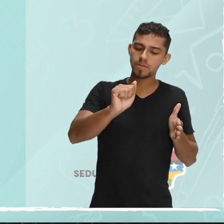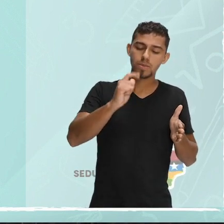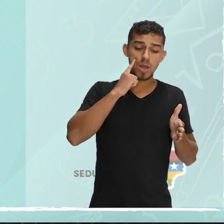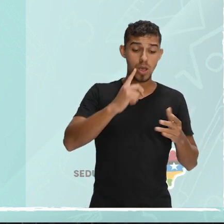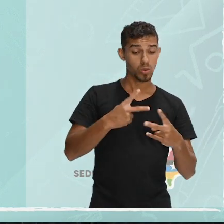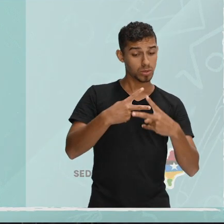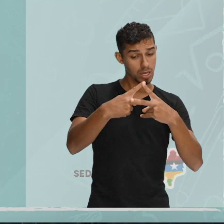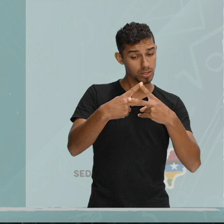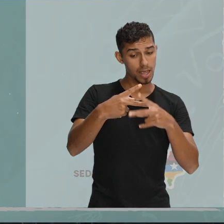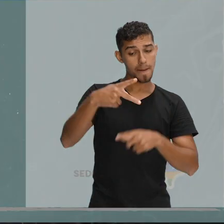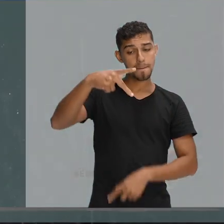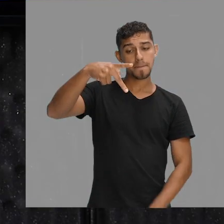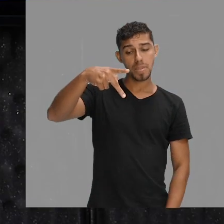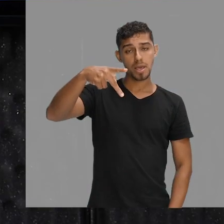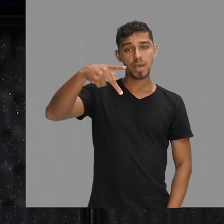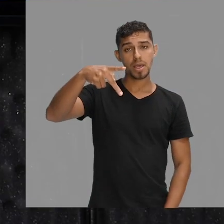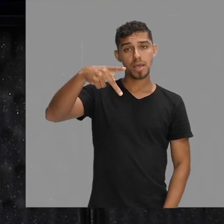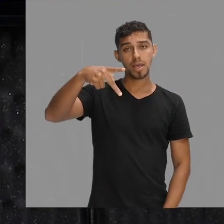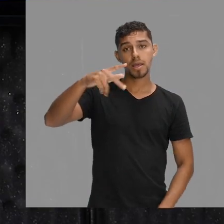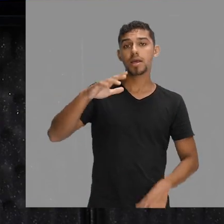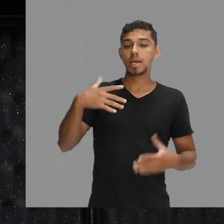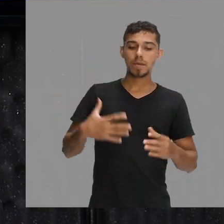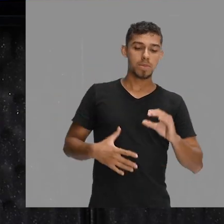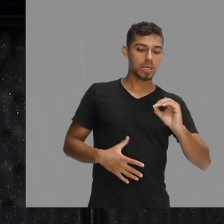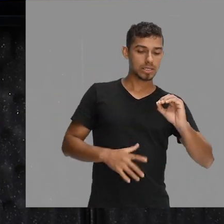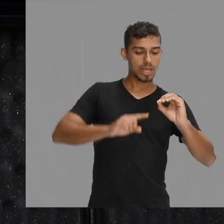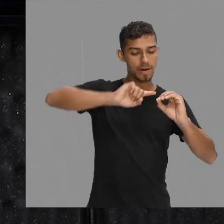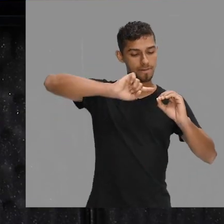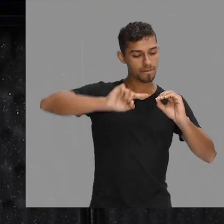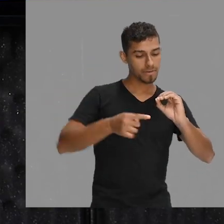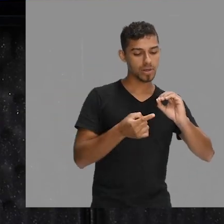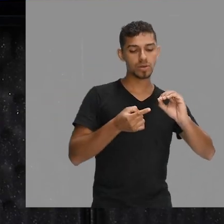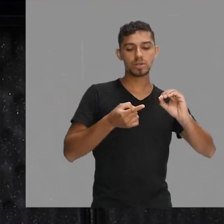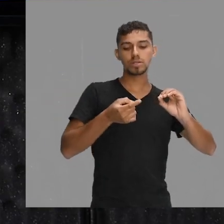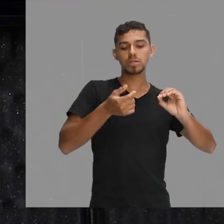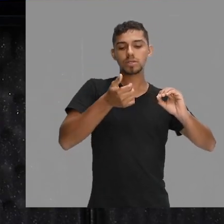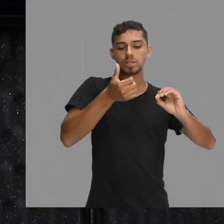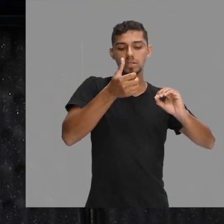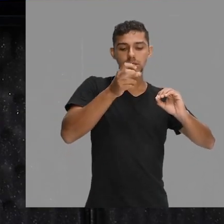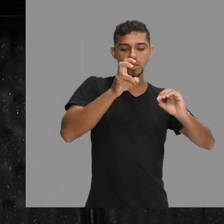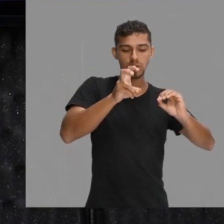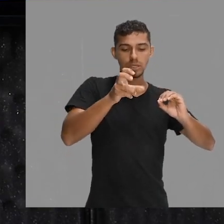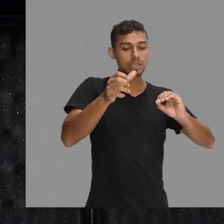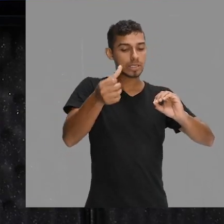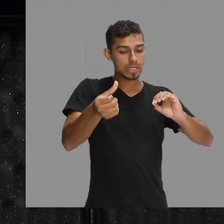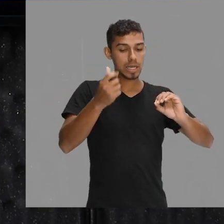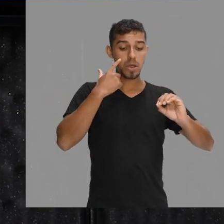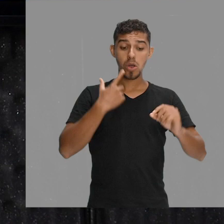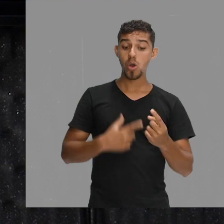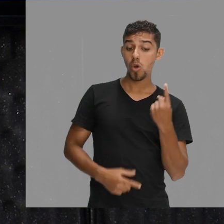seja, o ΔP, foi de 0,56. Olha aqui a tabela. 1 mol,